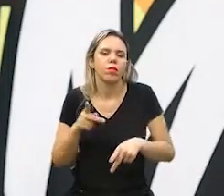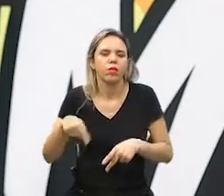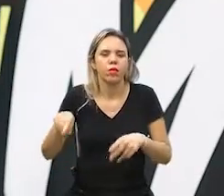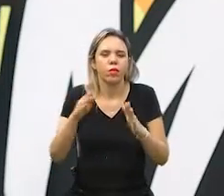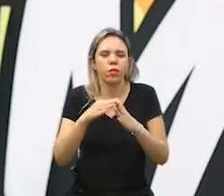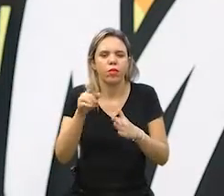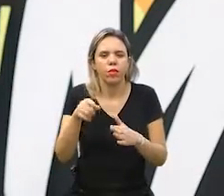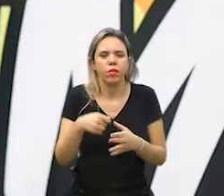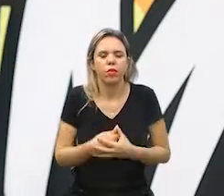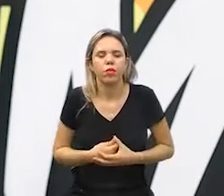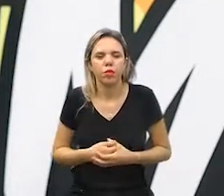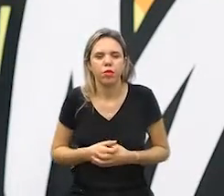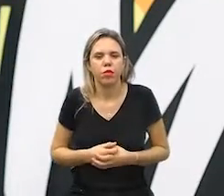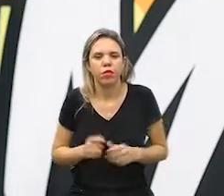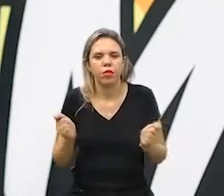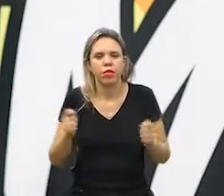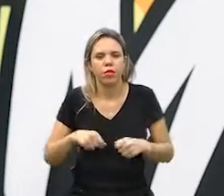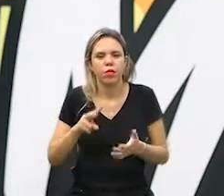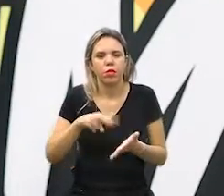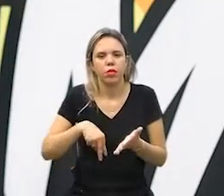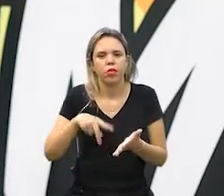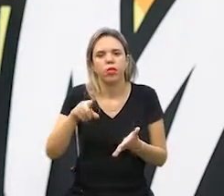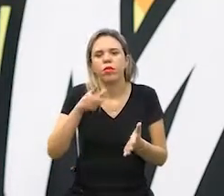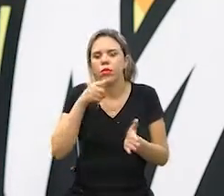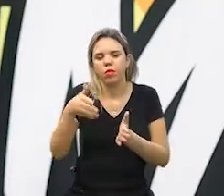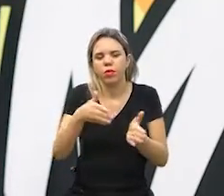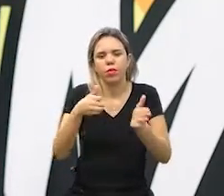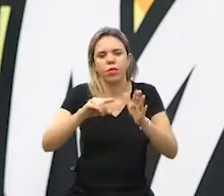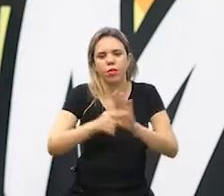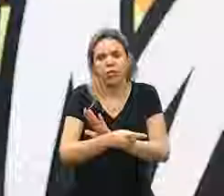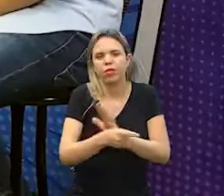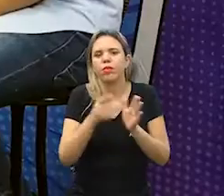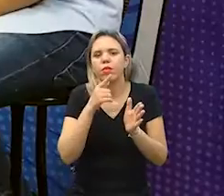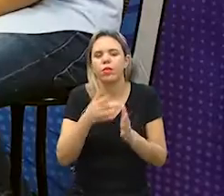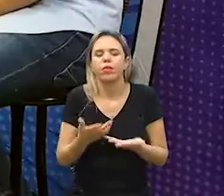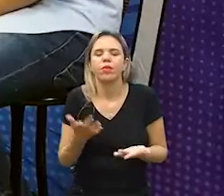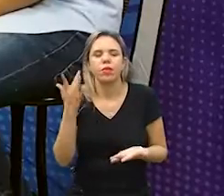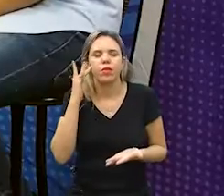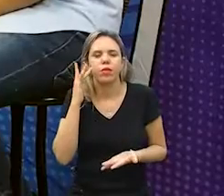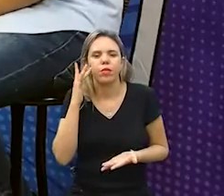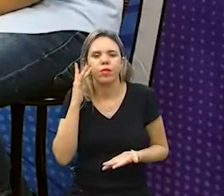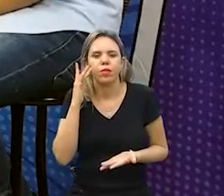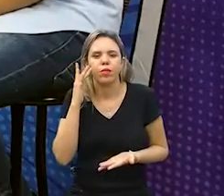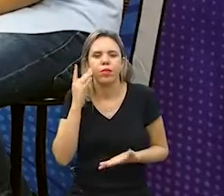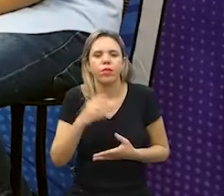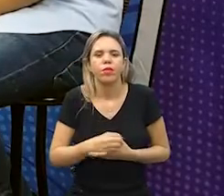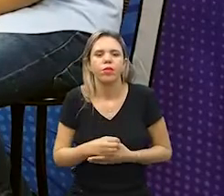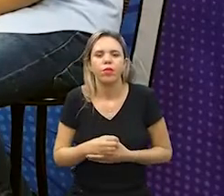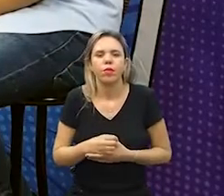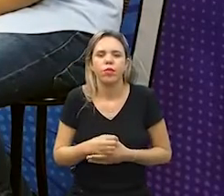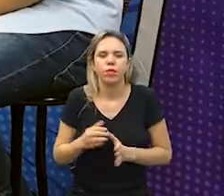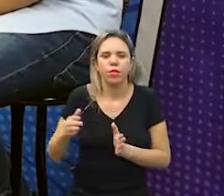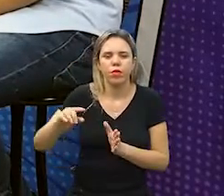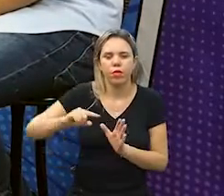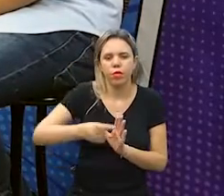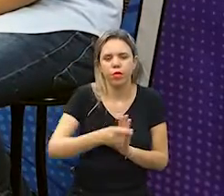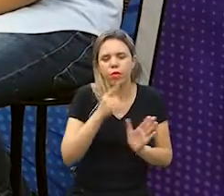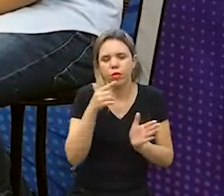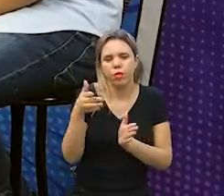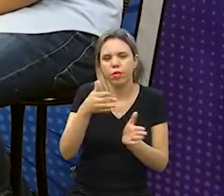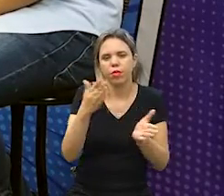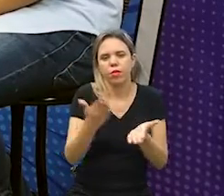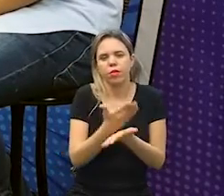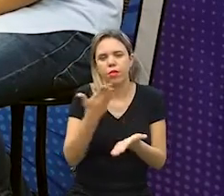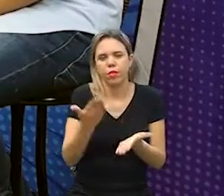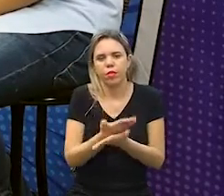pessoal de casa tem que ler No Fundo do Rio? Eu acho que No Fundo do Rio é um livro